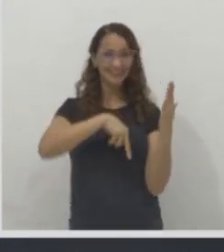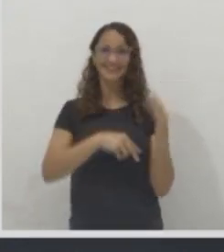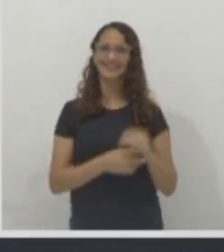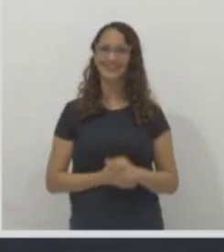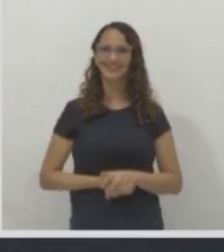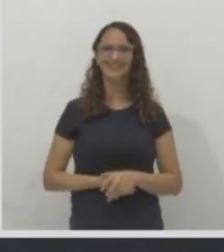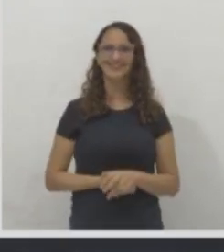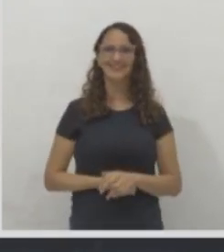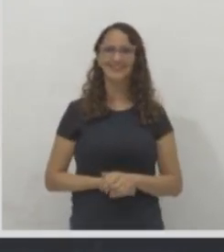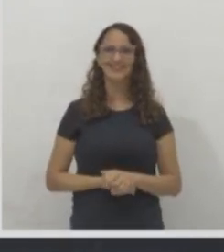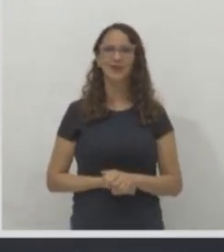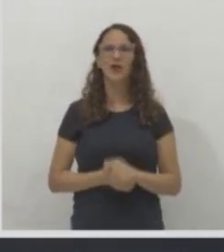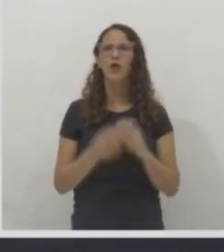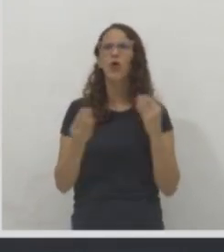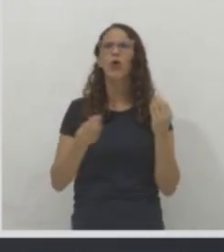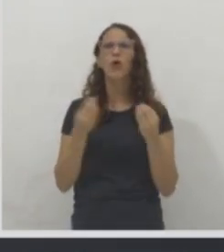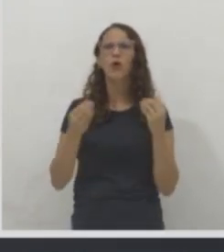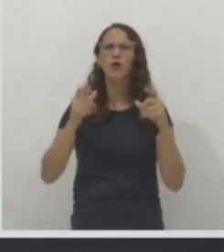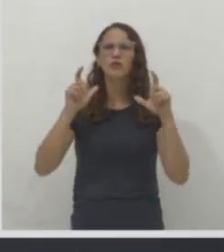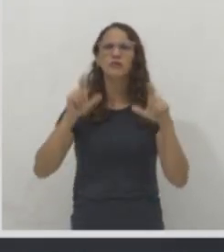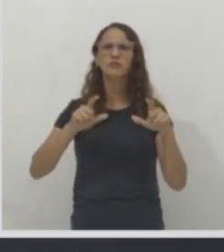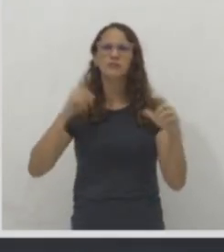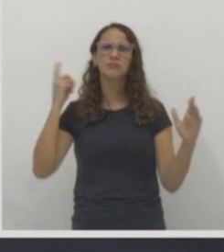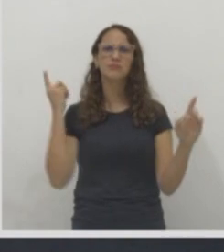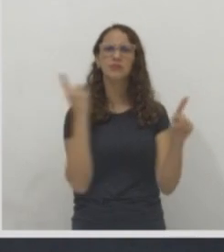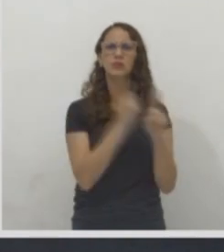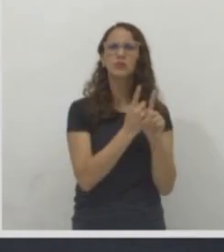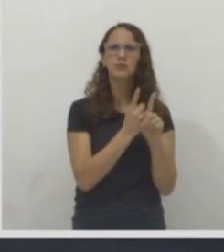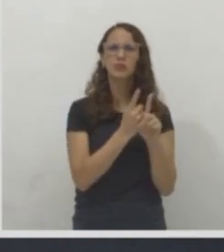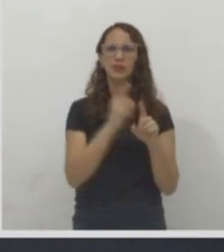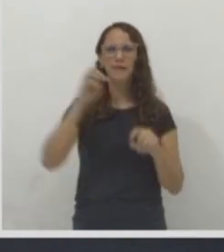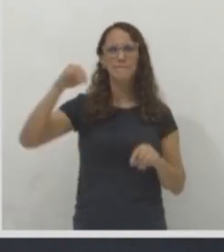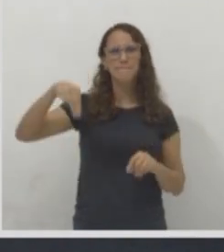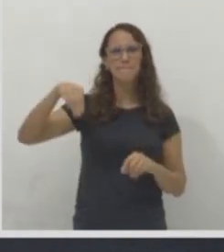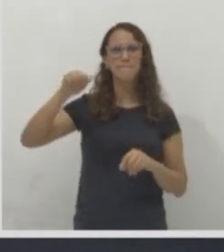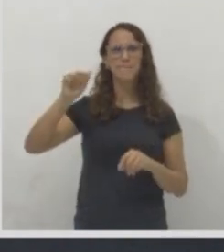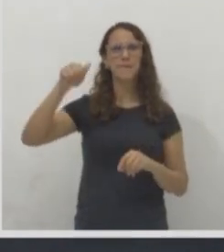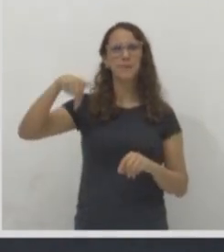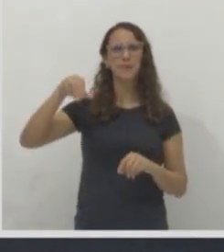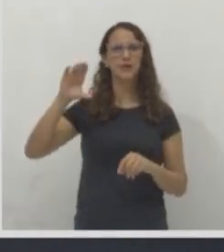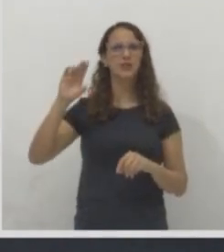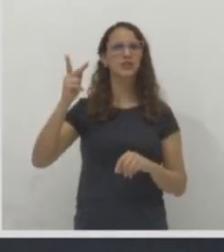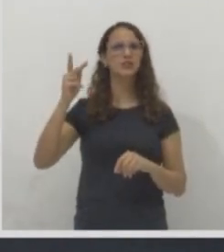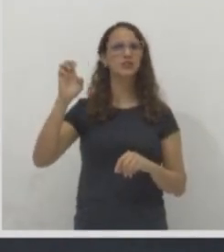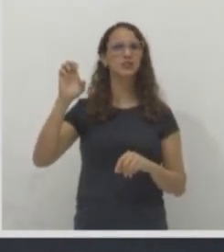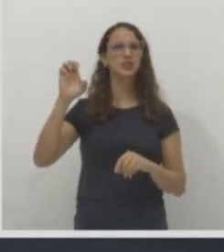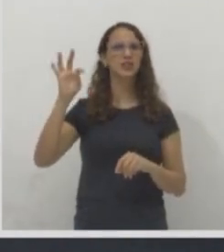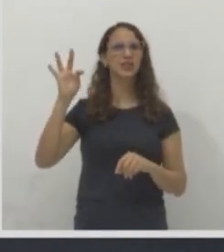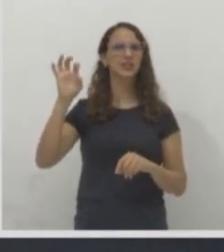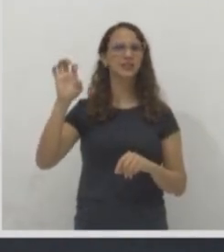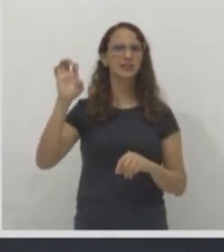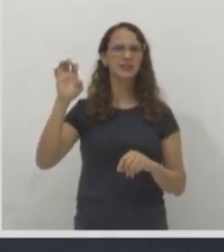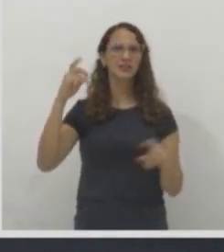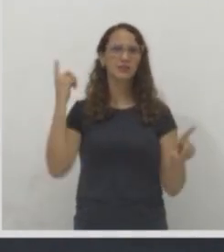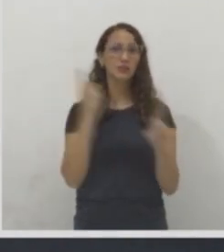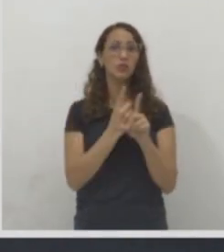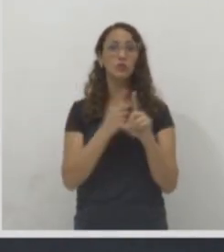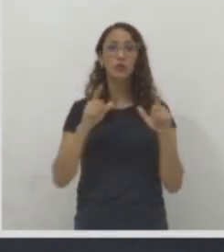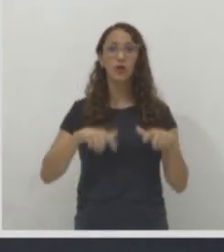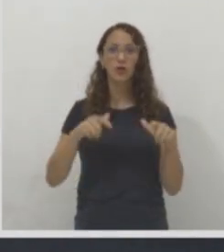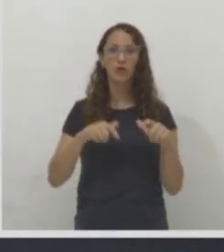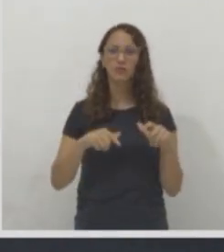Onde é que ela aparece? A manchete, ela vai pertencer a um